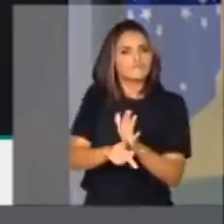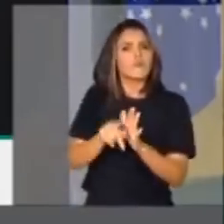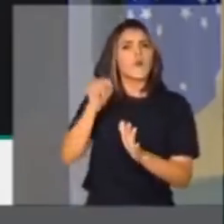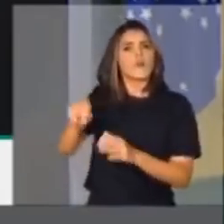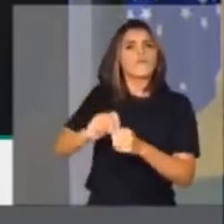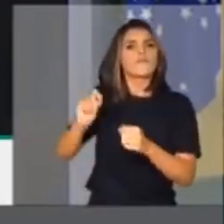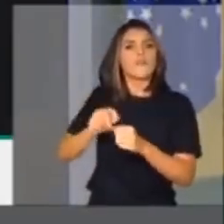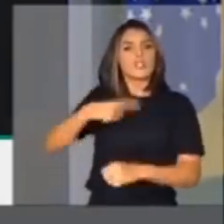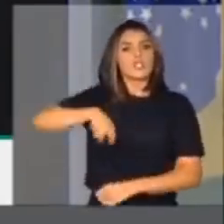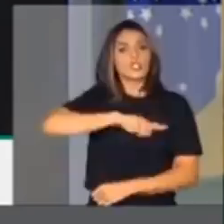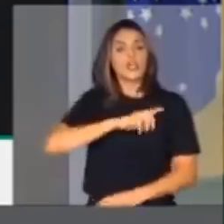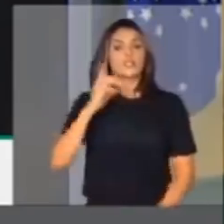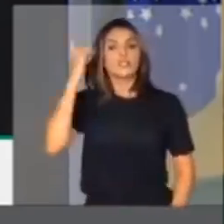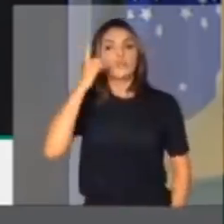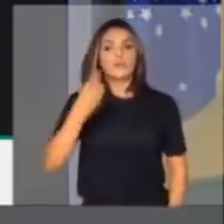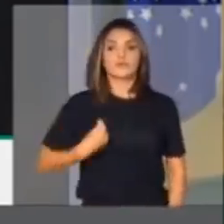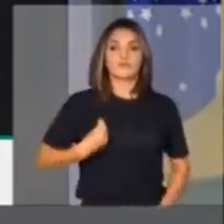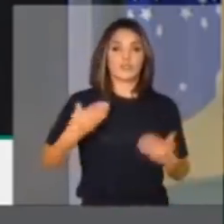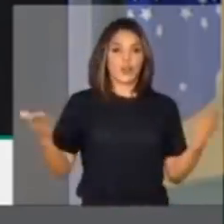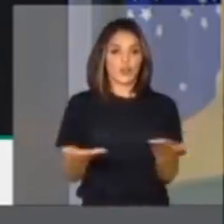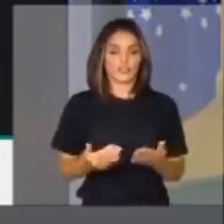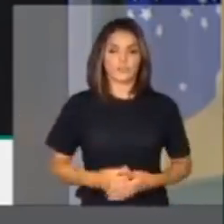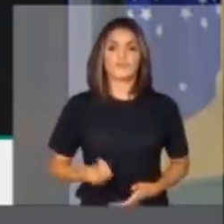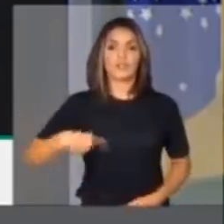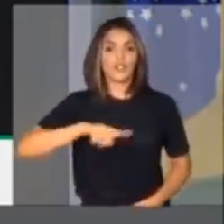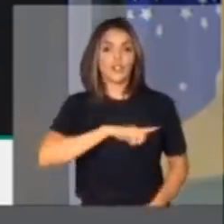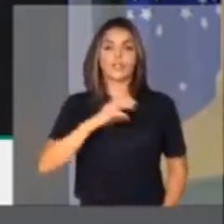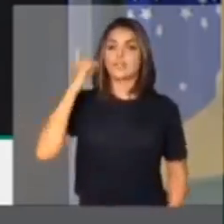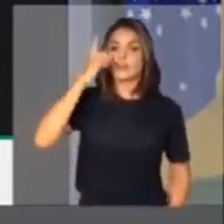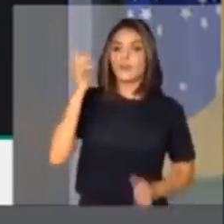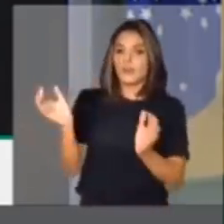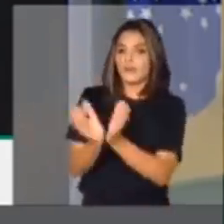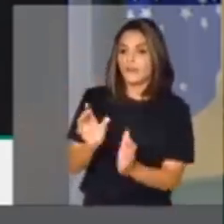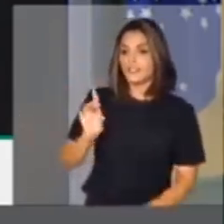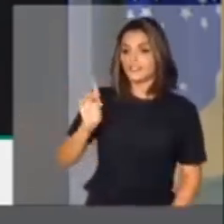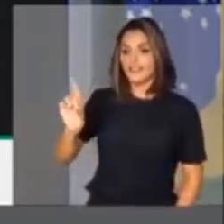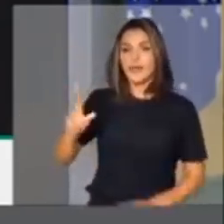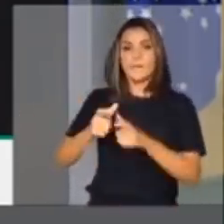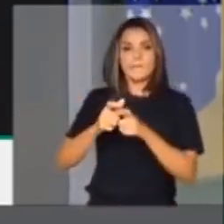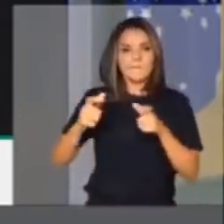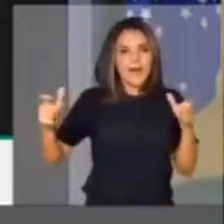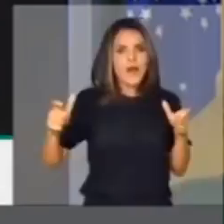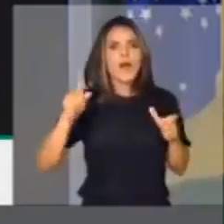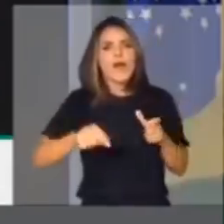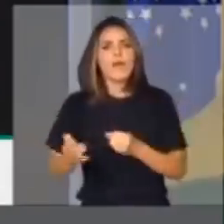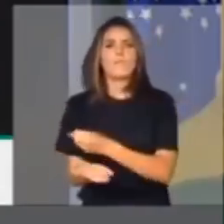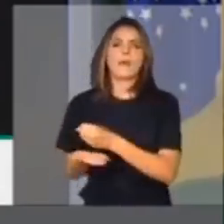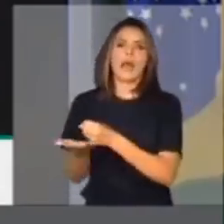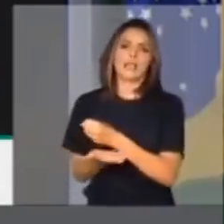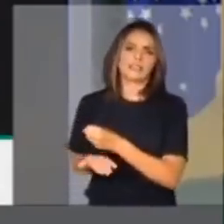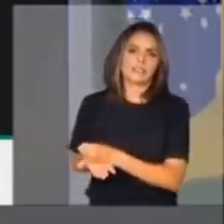o que fez com que nós, parlamentares, estivéssemos aqui. Nós, parlamentares de direita, a maior parte aí que faz base do